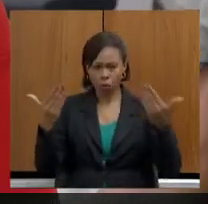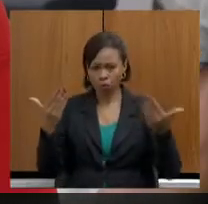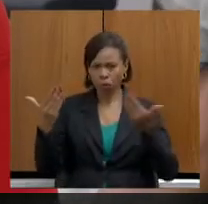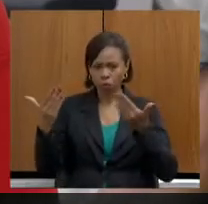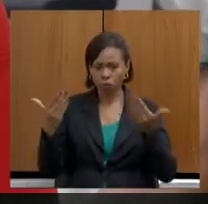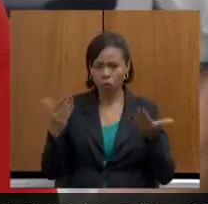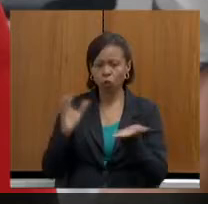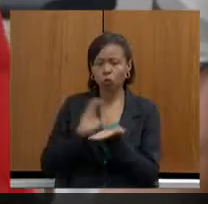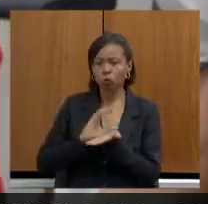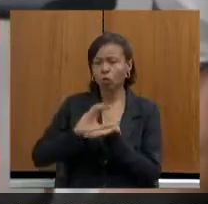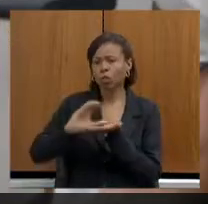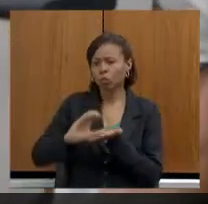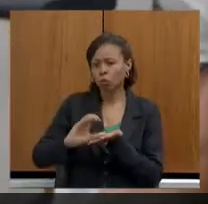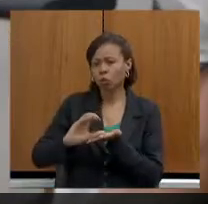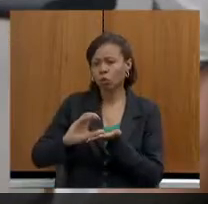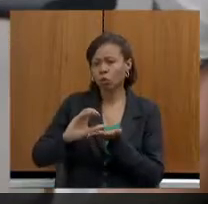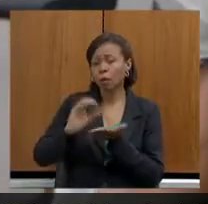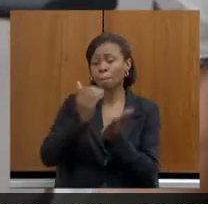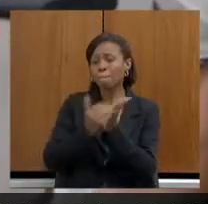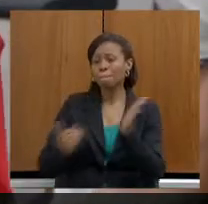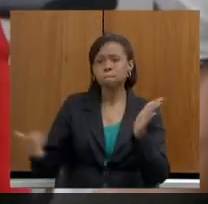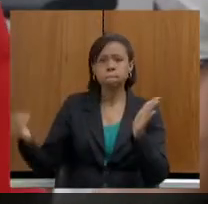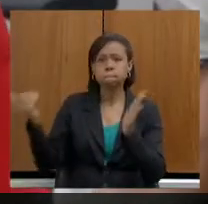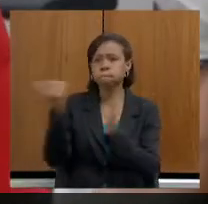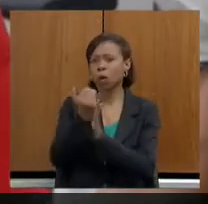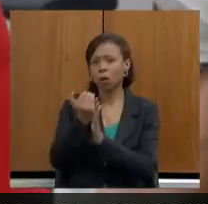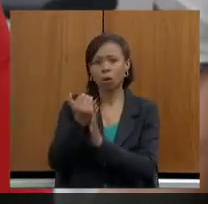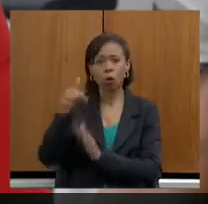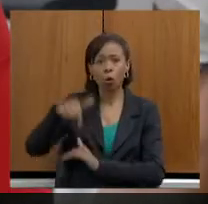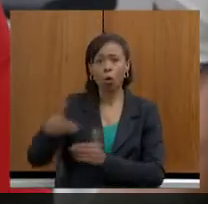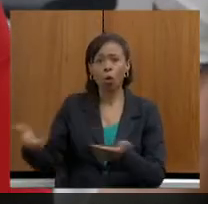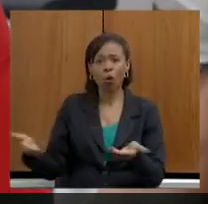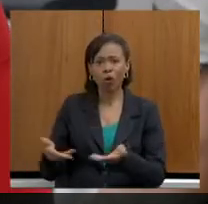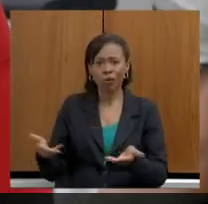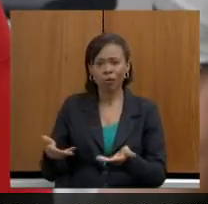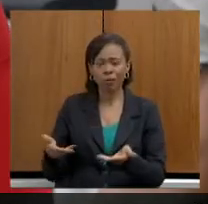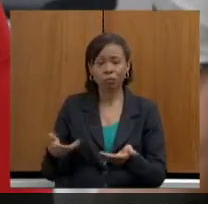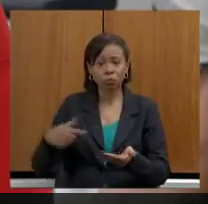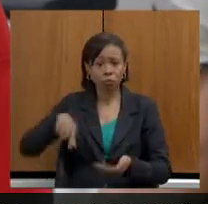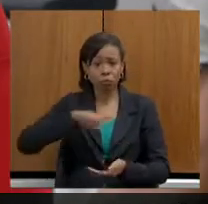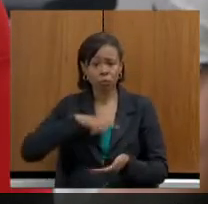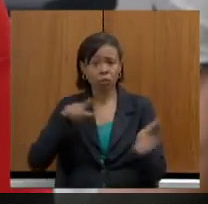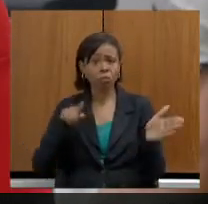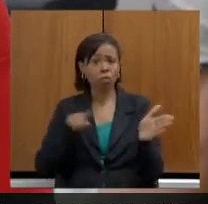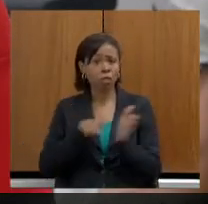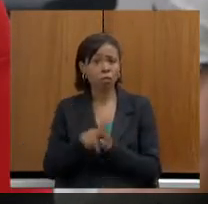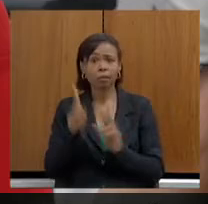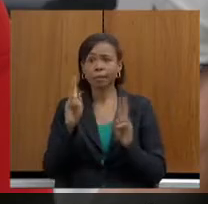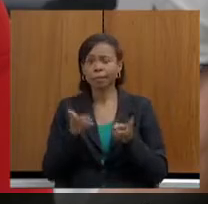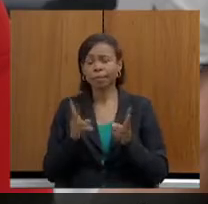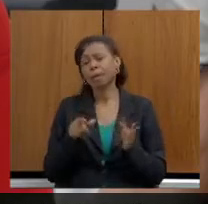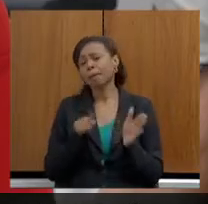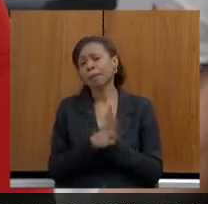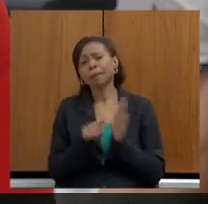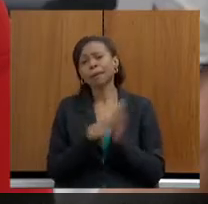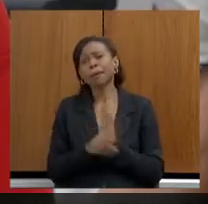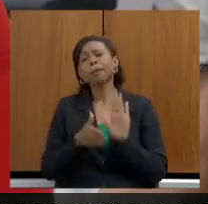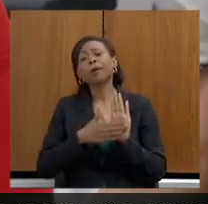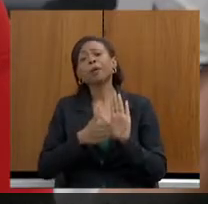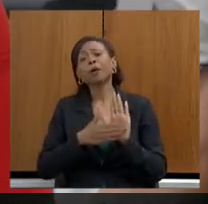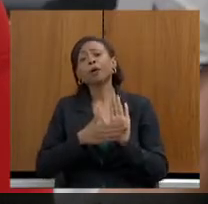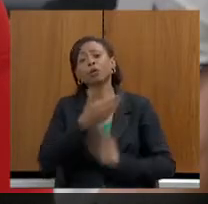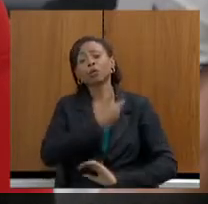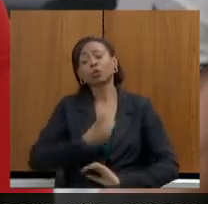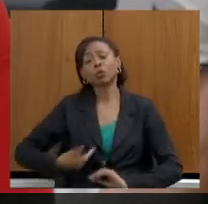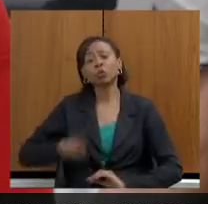dos recursos que são superiores hoje EA pergunta que nós fizemos o eu quero é qual a proposta do